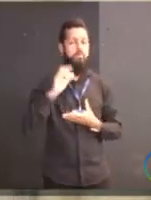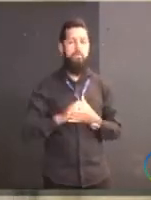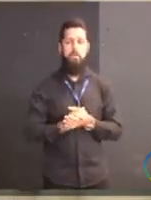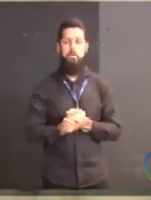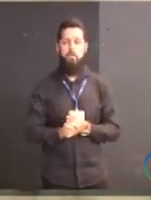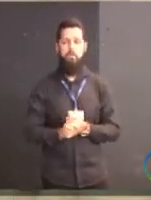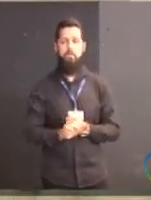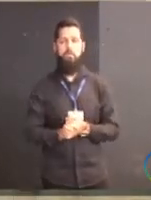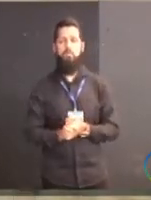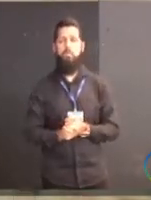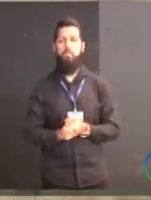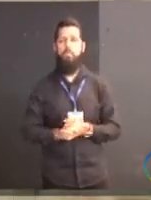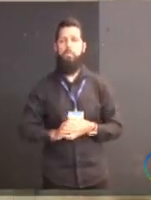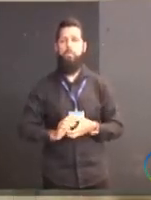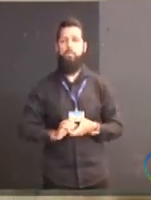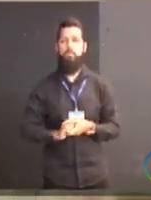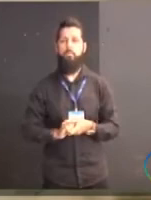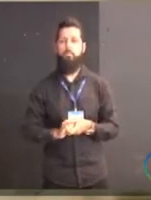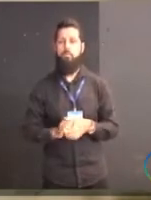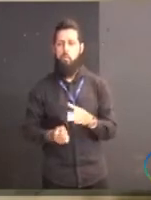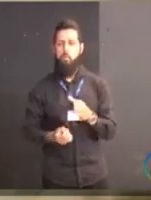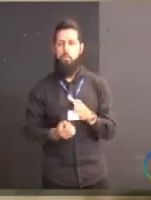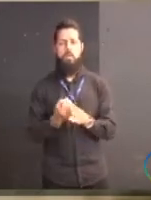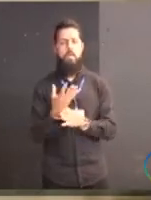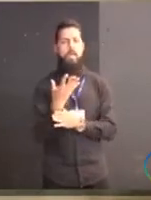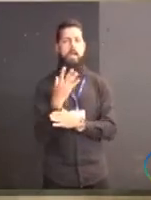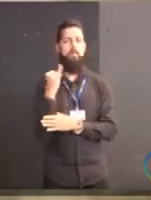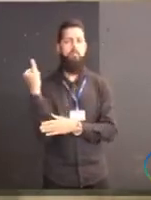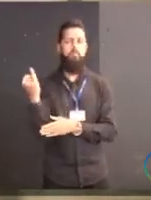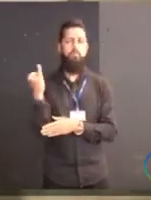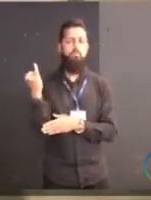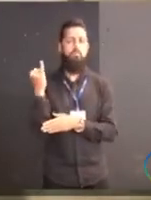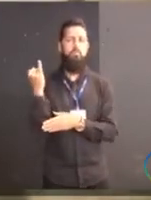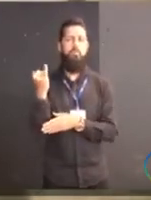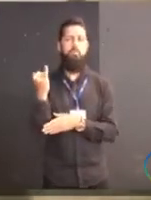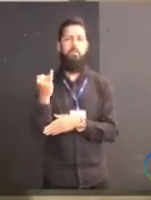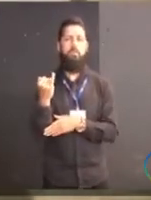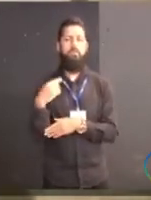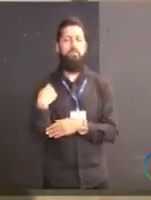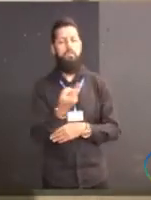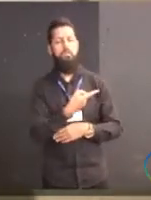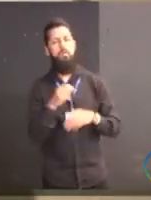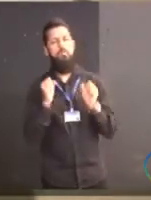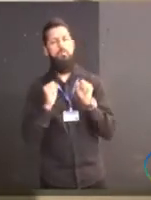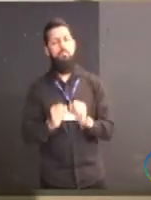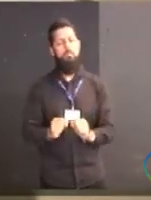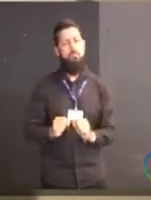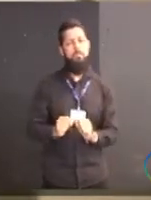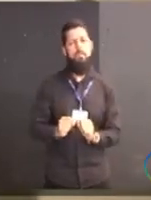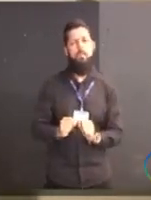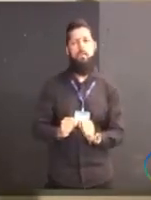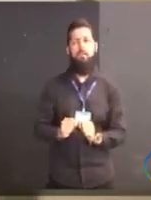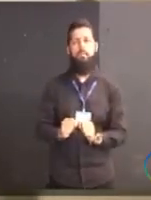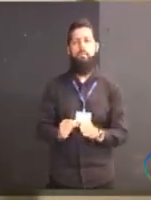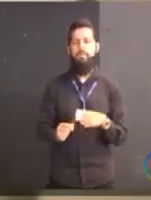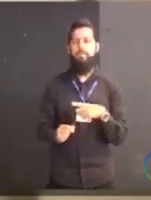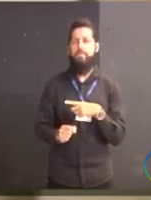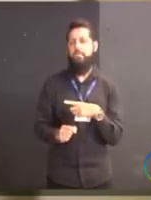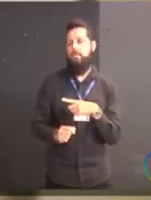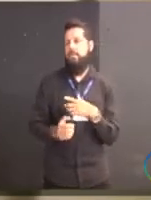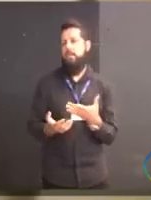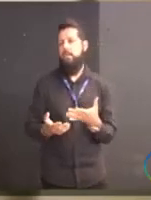é o Criador. Nós não podemos ainda ter outra definição de Deus mais alta do que